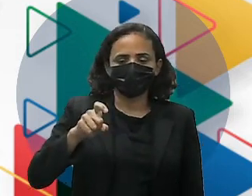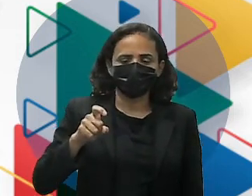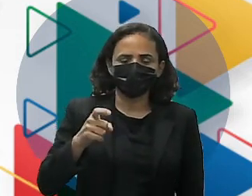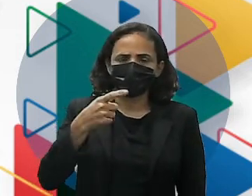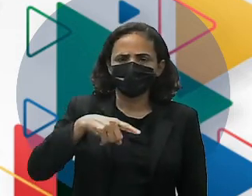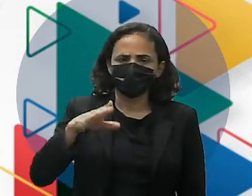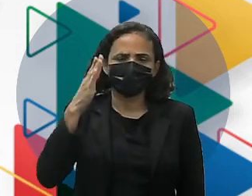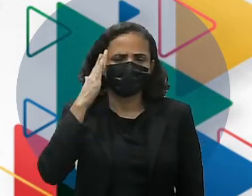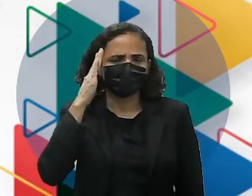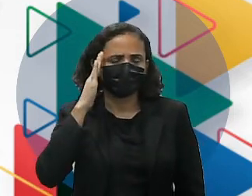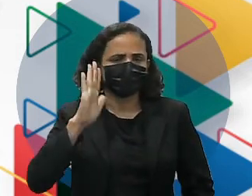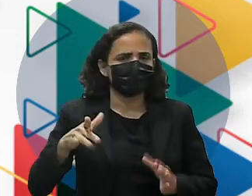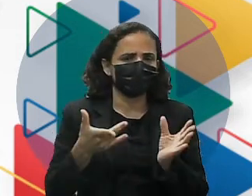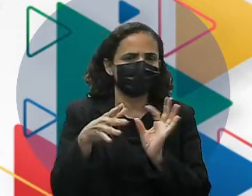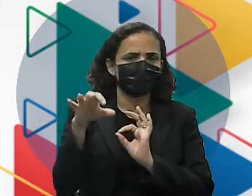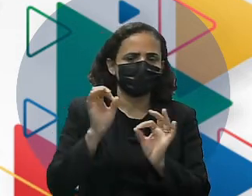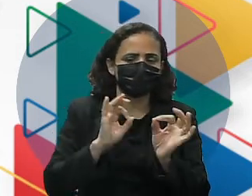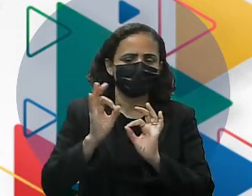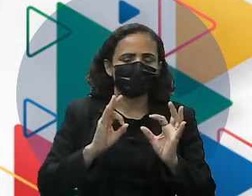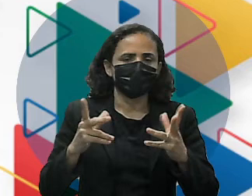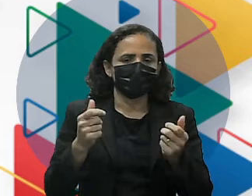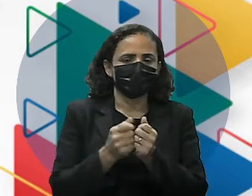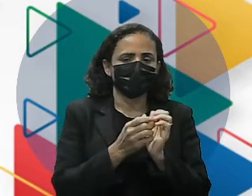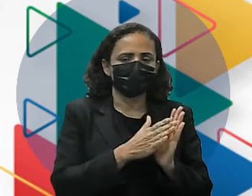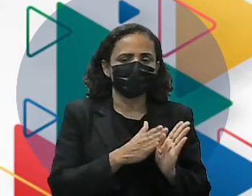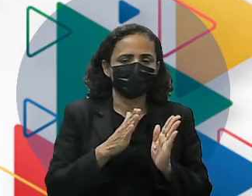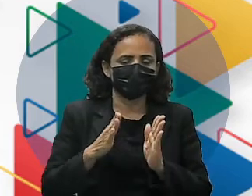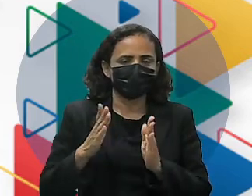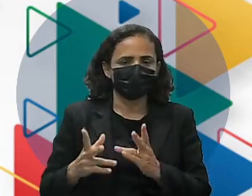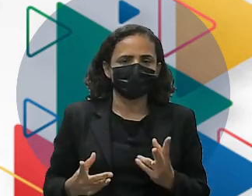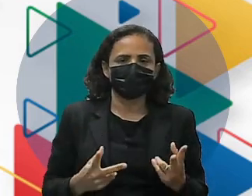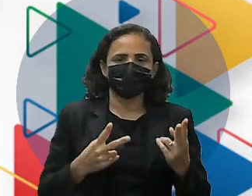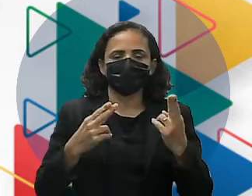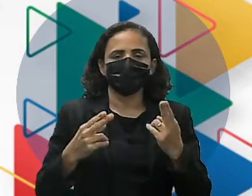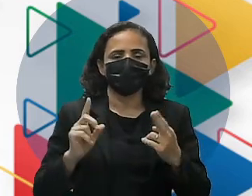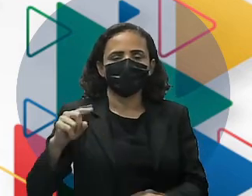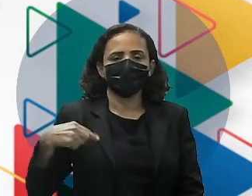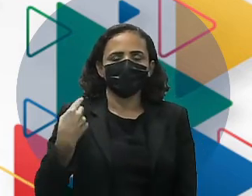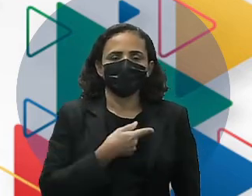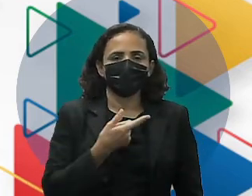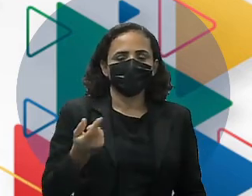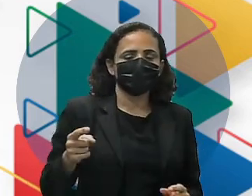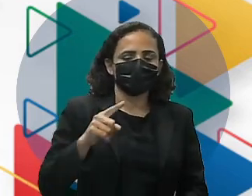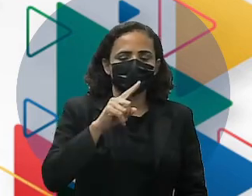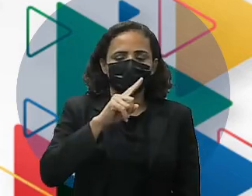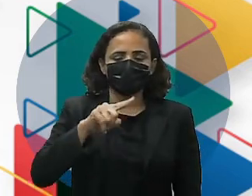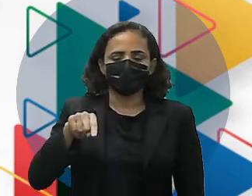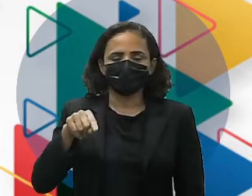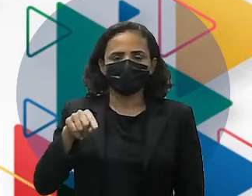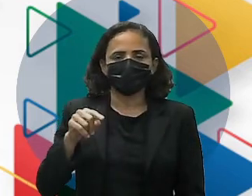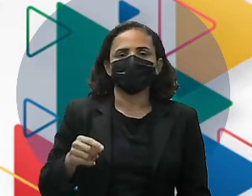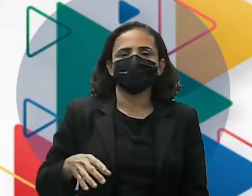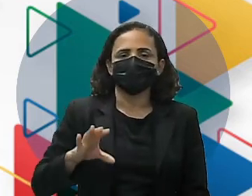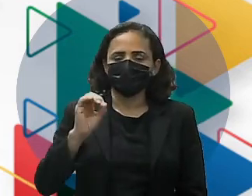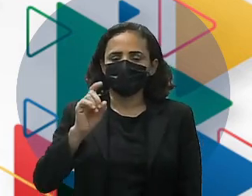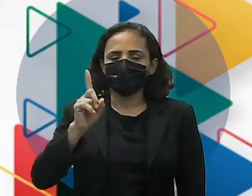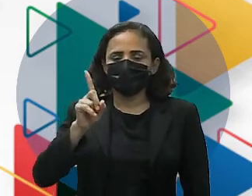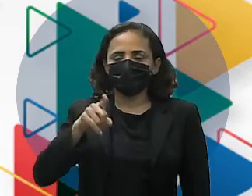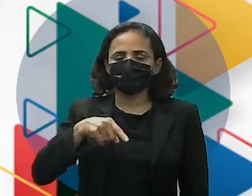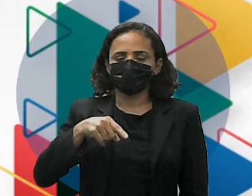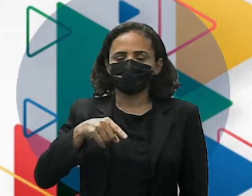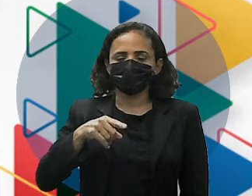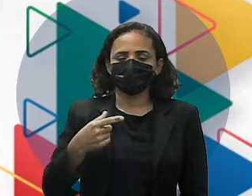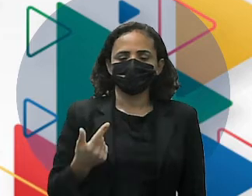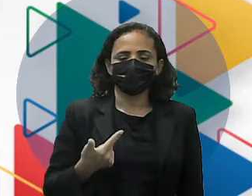que na equação, quando os dois denominadores são iguais, a gente pode eliminá-los do processo. E aí a gente fica